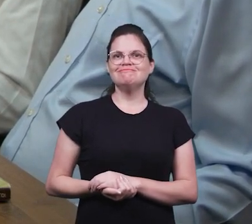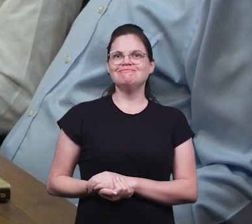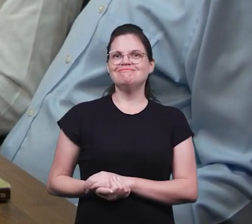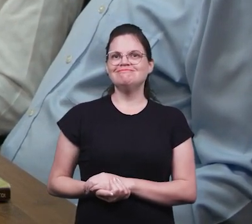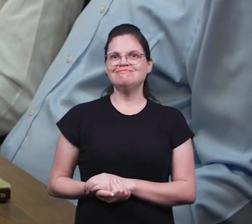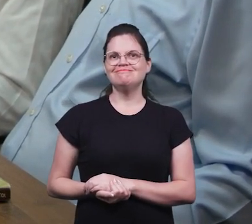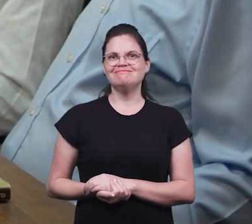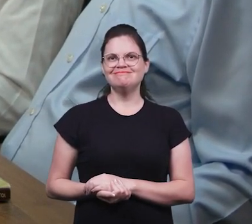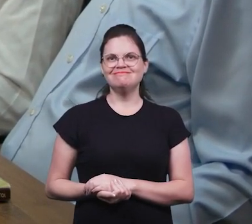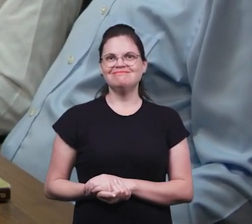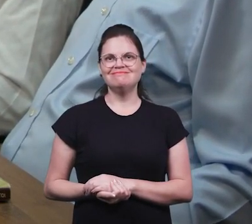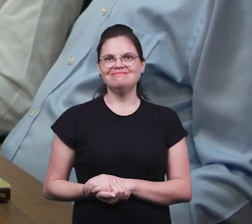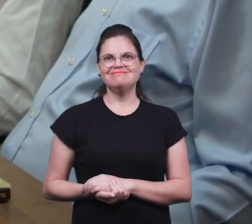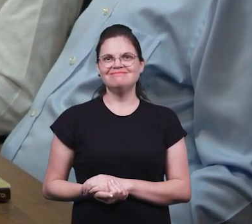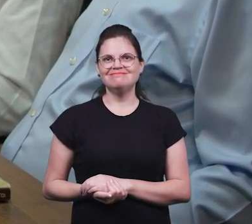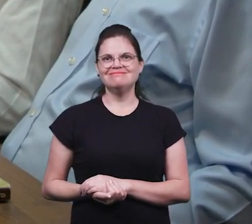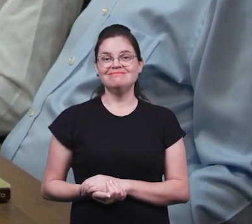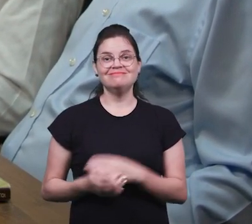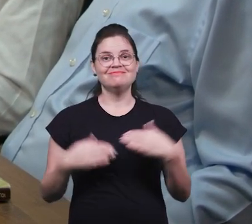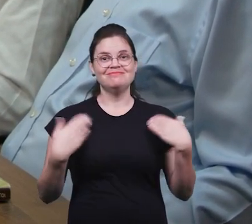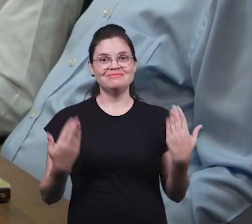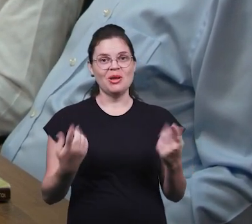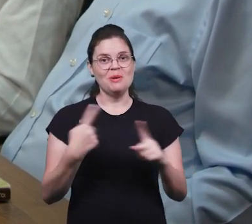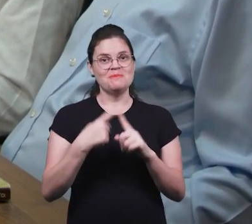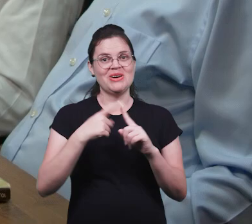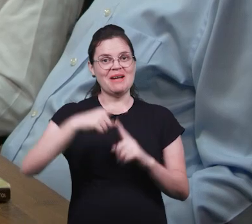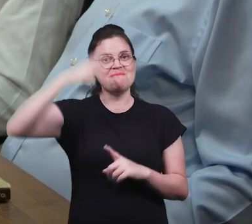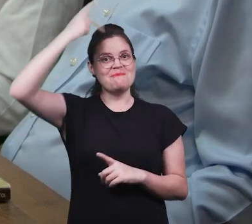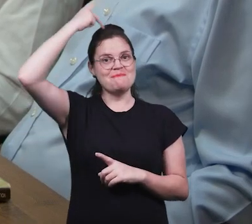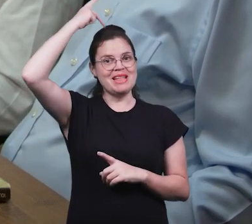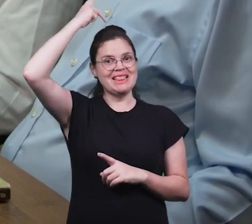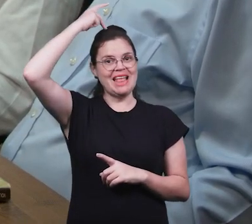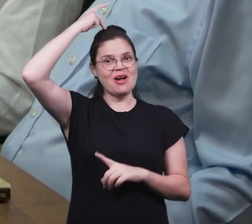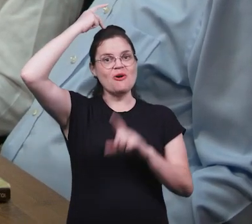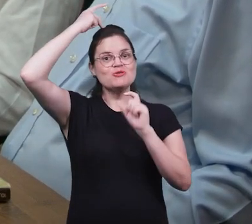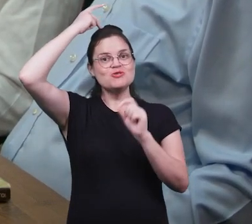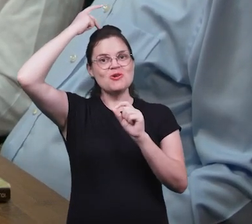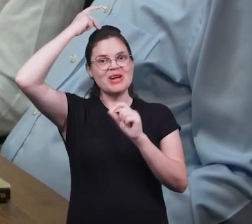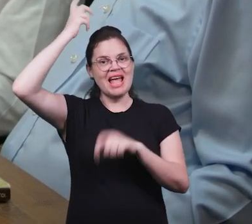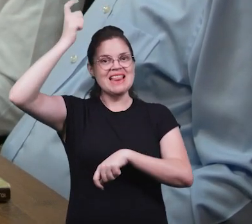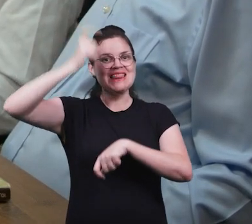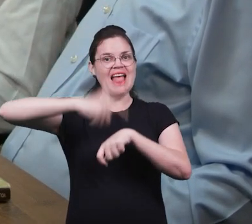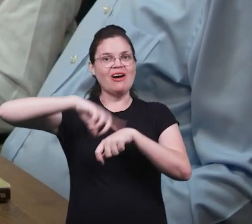Pentecostes diz, né, Diniz? E todos entendiam na sua própria língua que estava sendo